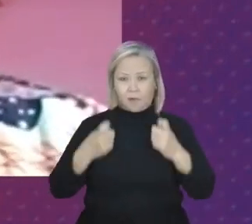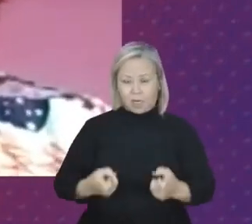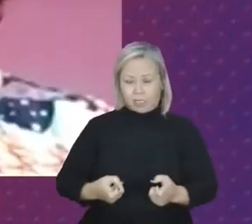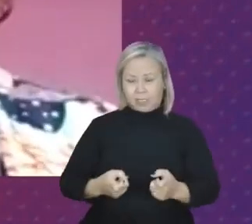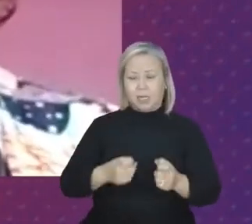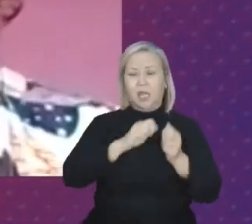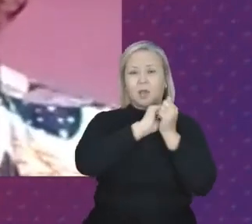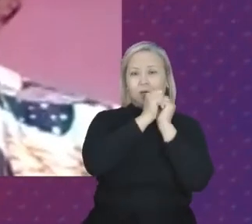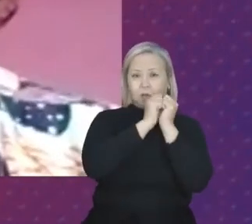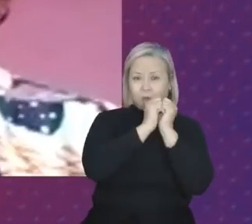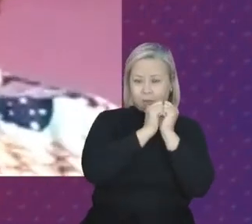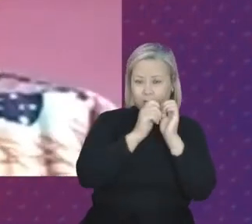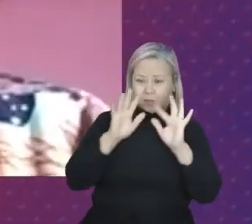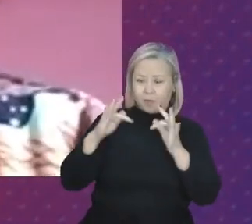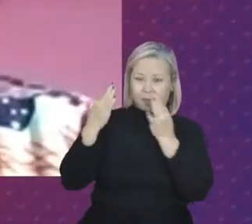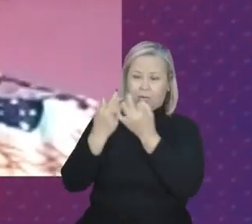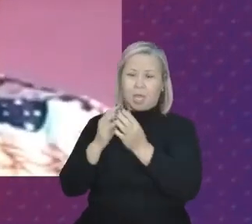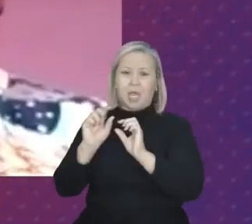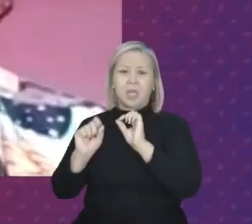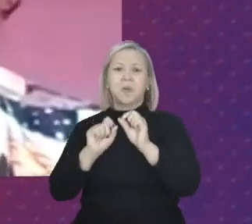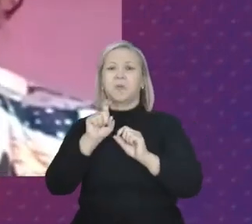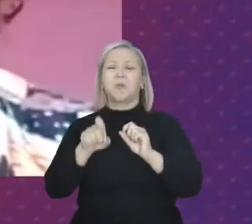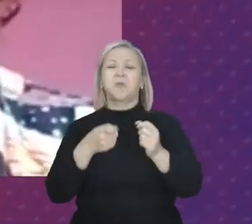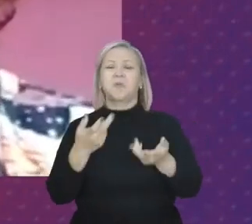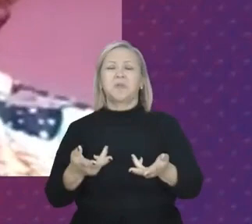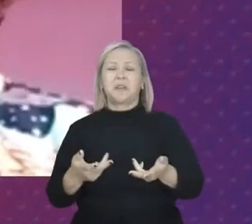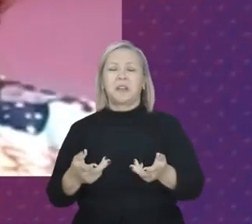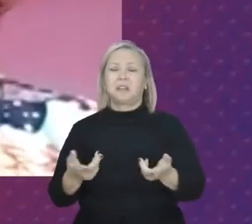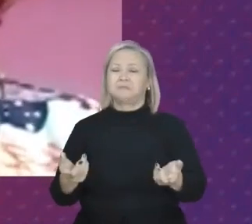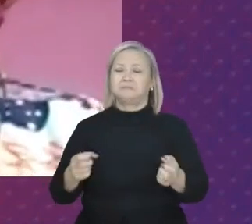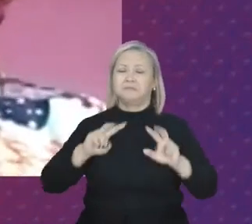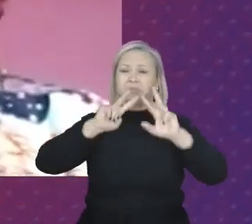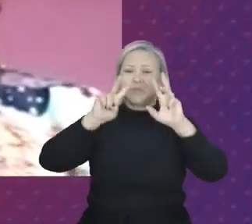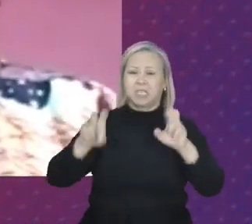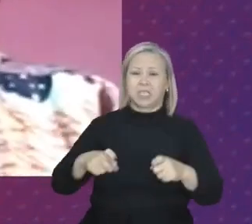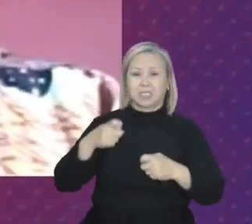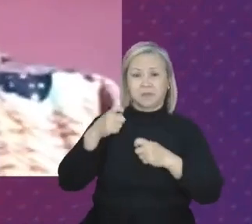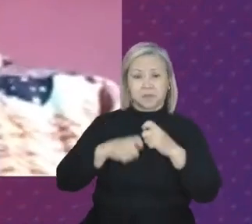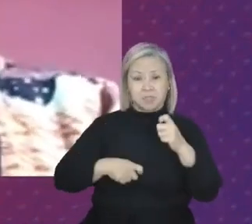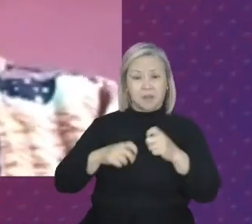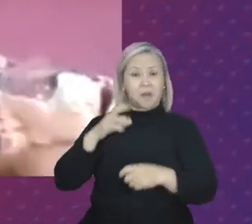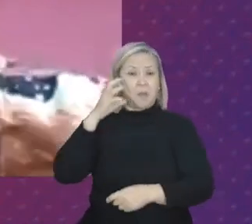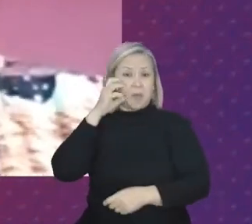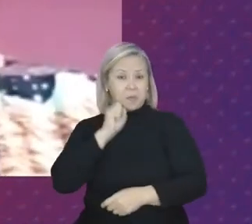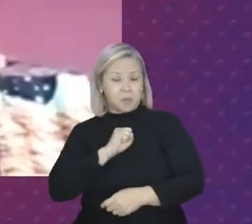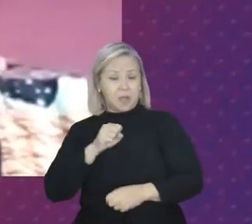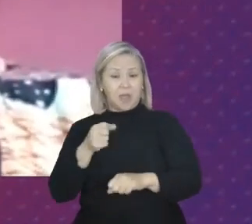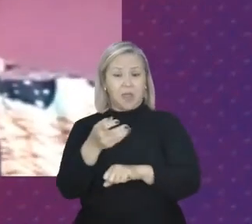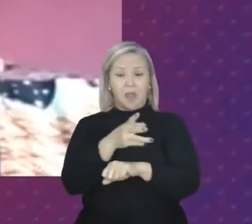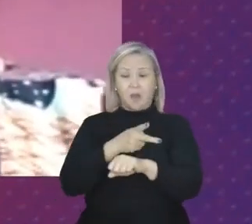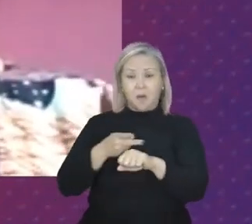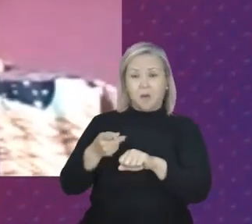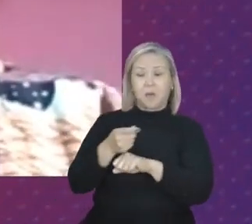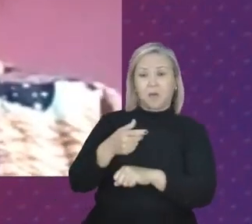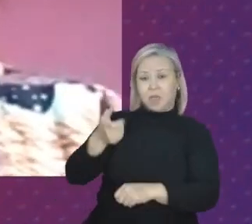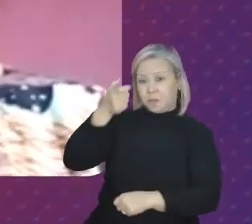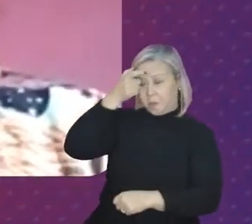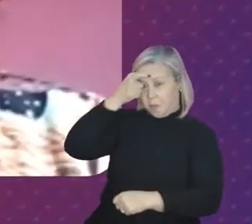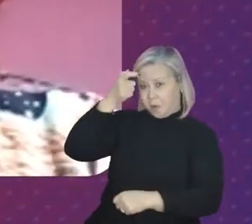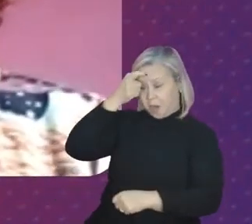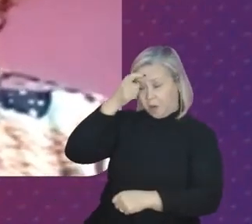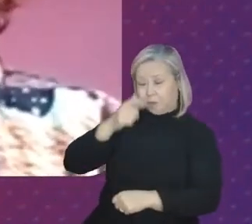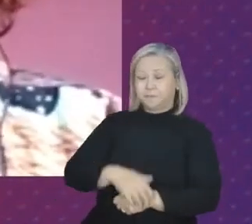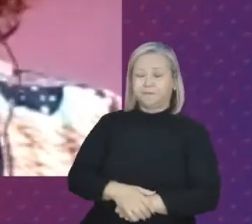está categorizada em física, sexual, psicológica, moral e patrimonial. Então, enquanto